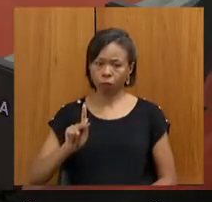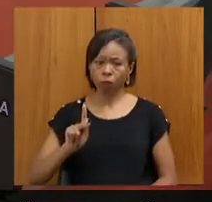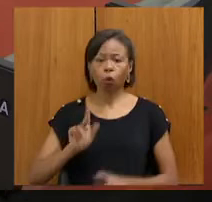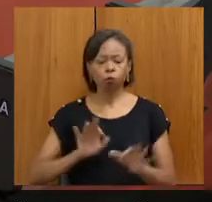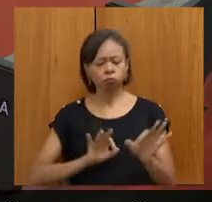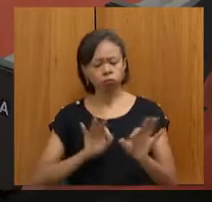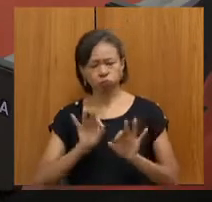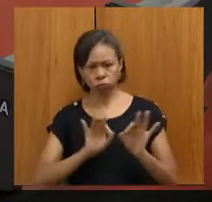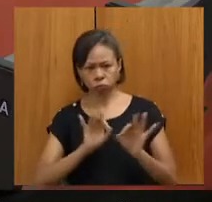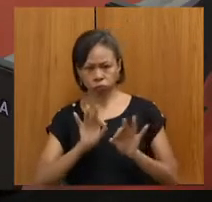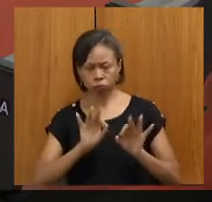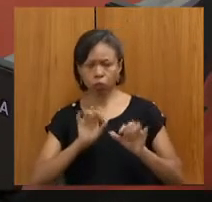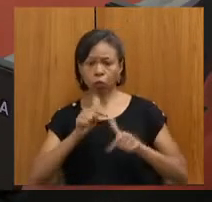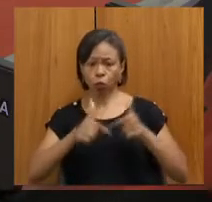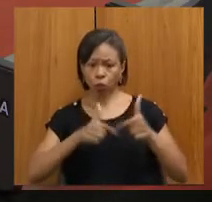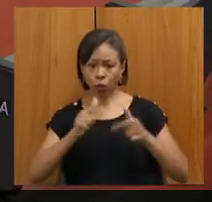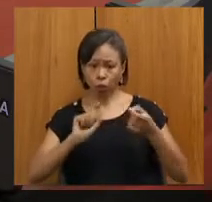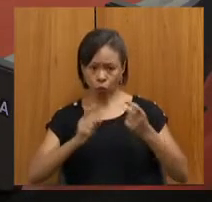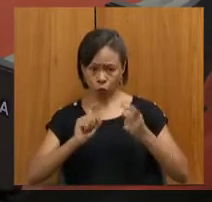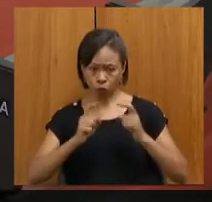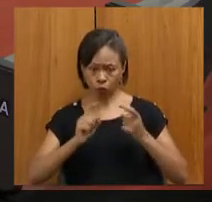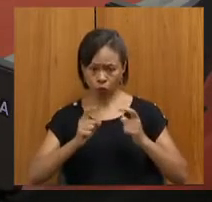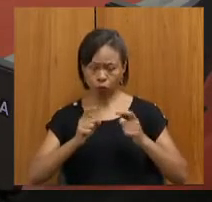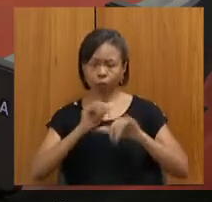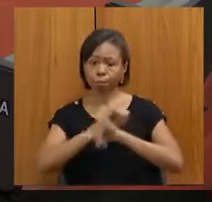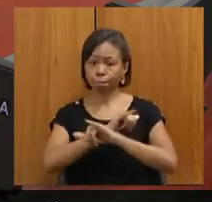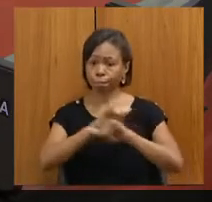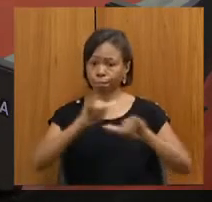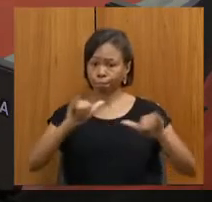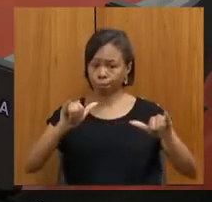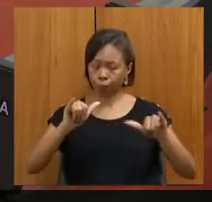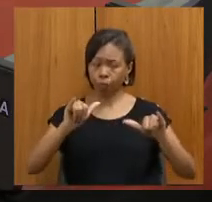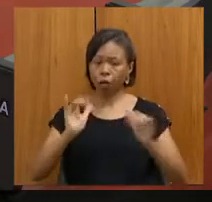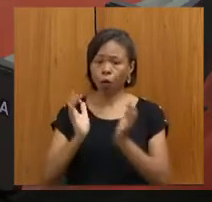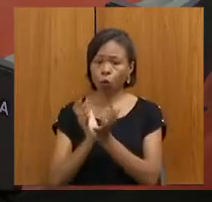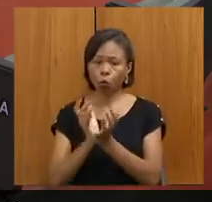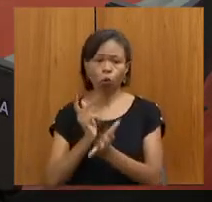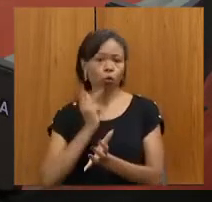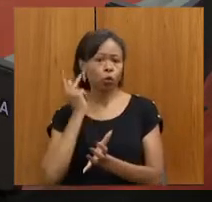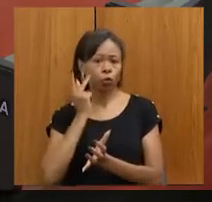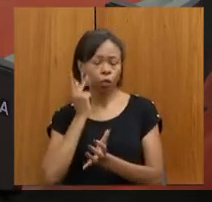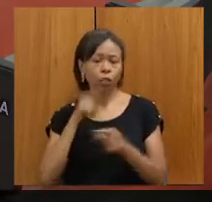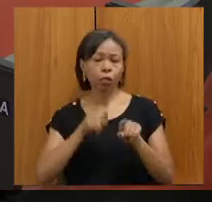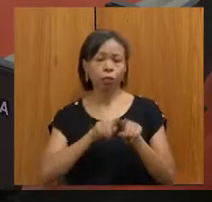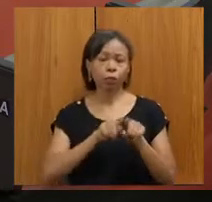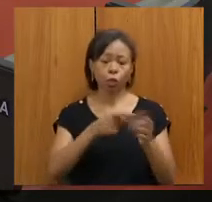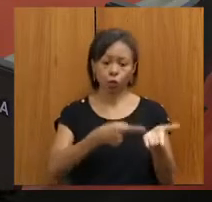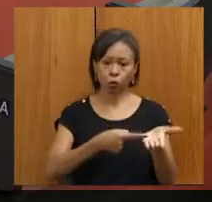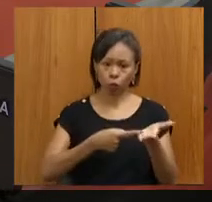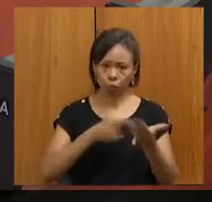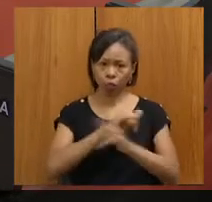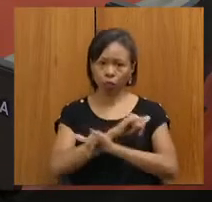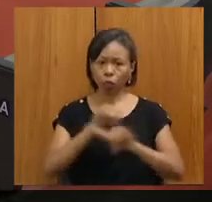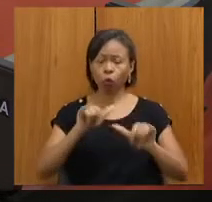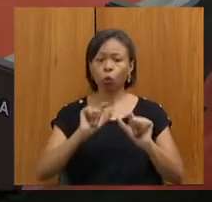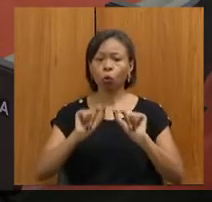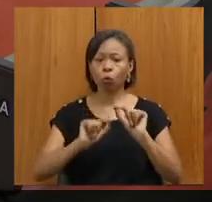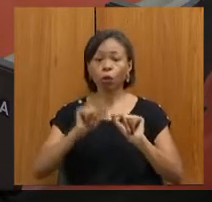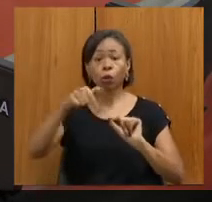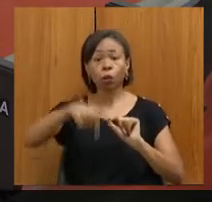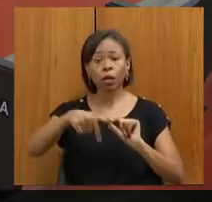dos trabalhos comunica aos parlamentares e aos convidados que os atos desta